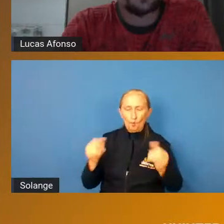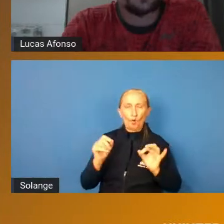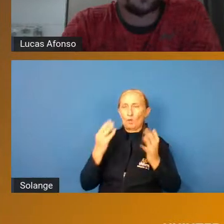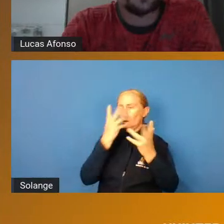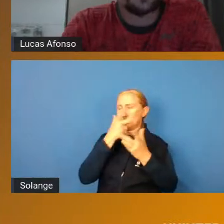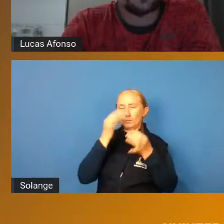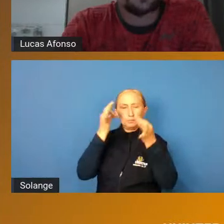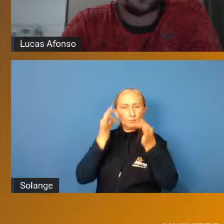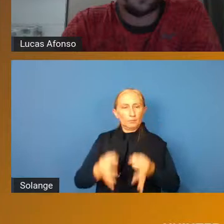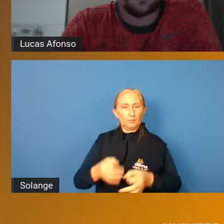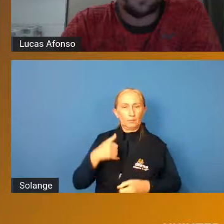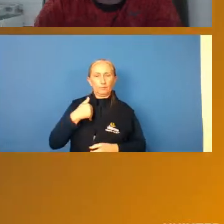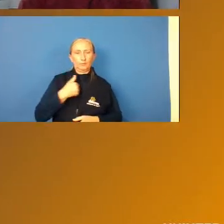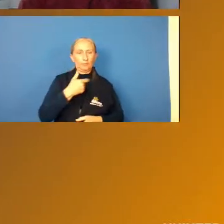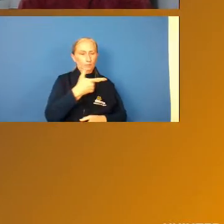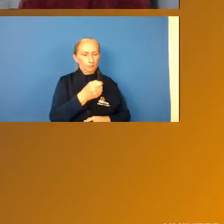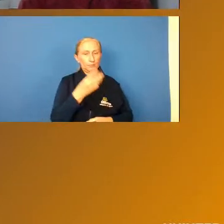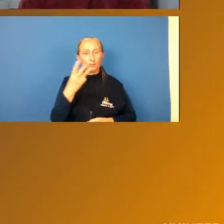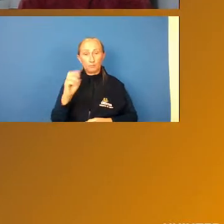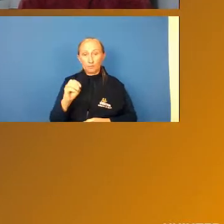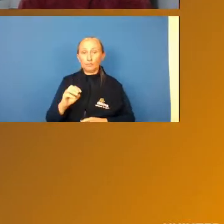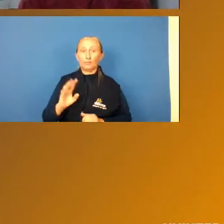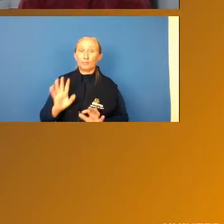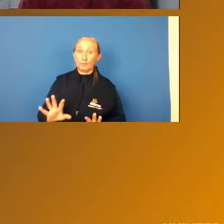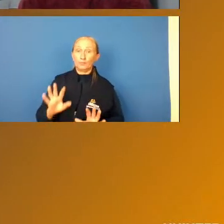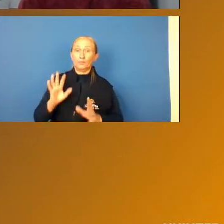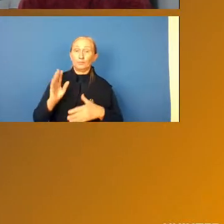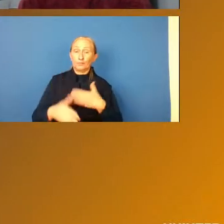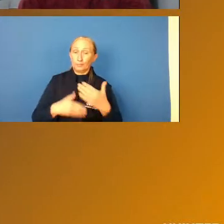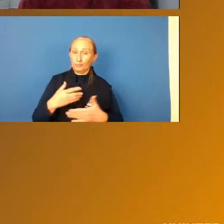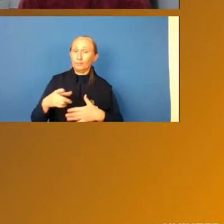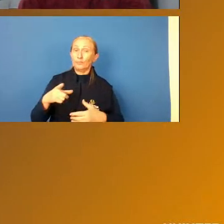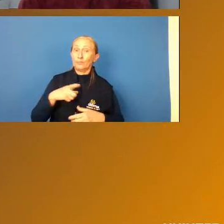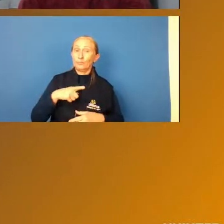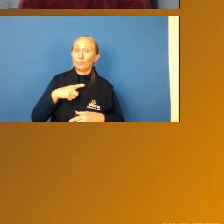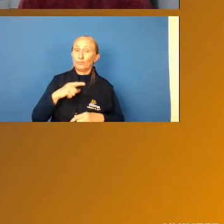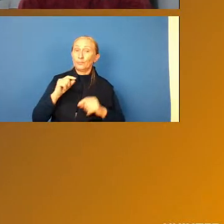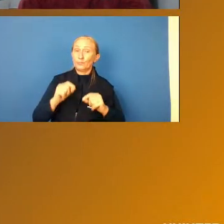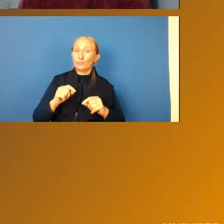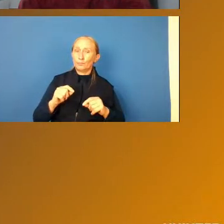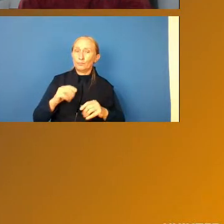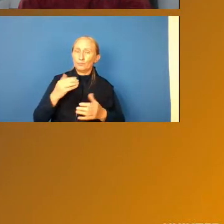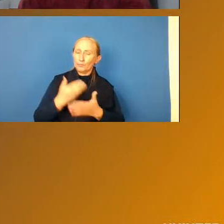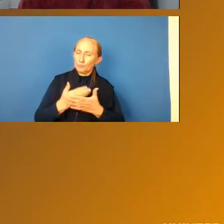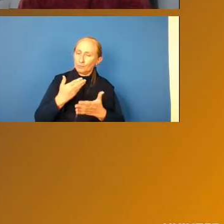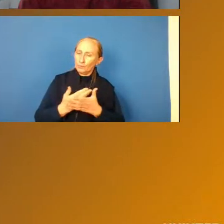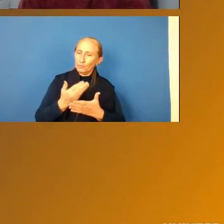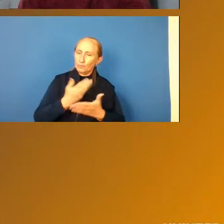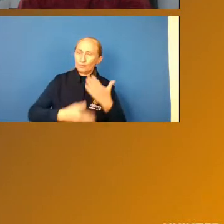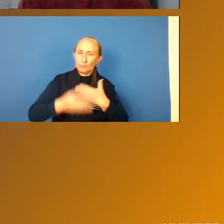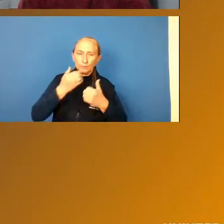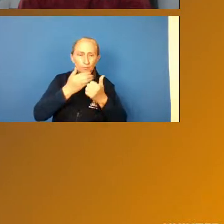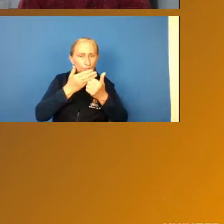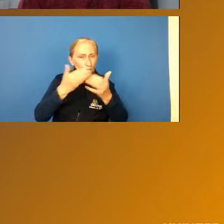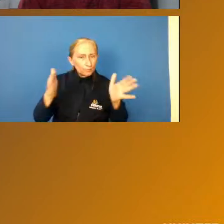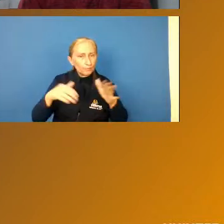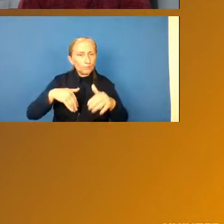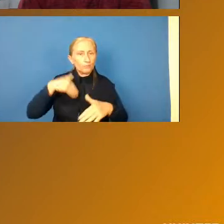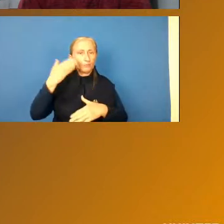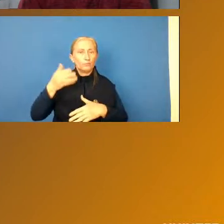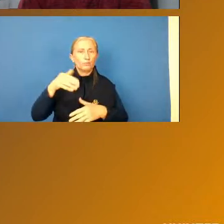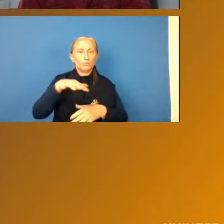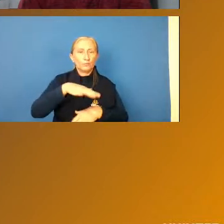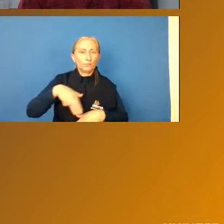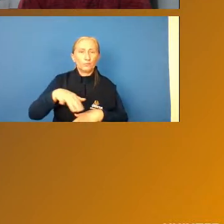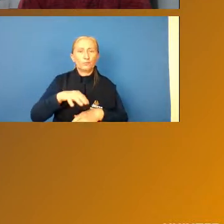perfeitas entre 20 e 30 anos. Né? Então, isso também é uma coisa que nós tínhamos que dar mais uma estudada e conseguir abranger isso um pouco mais na educação